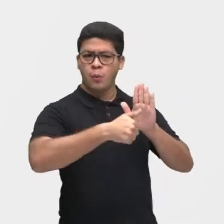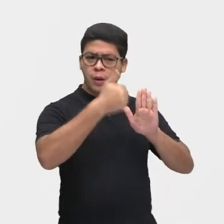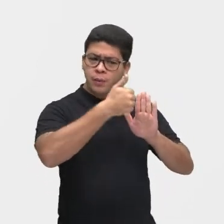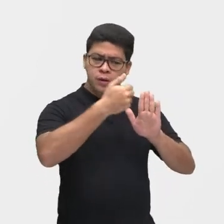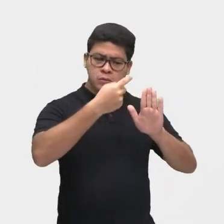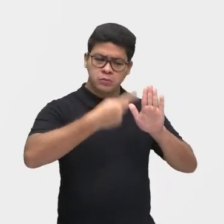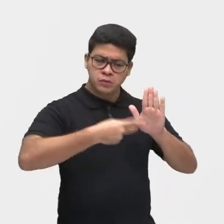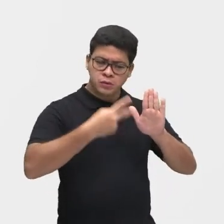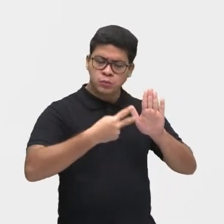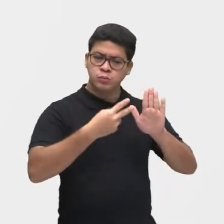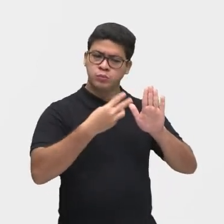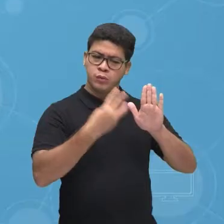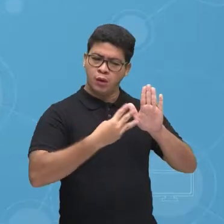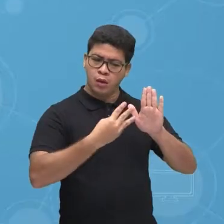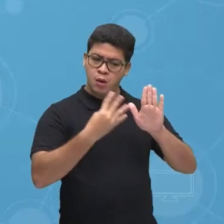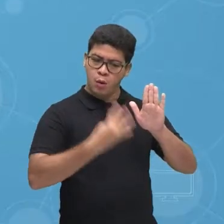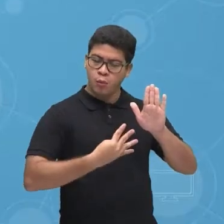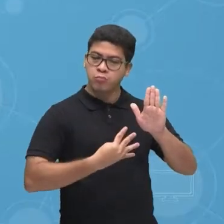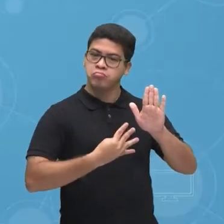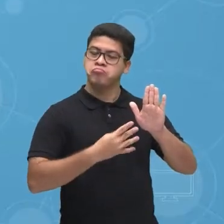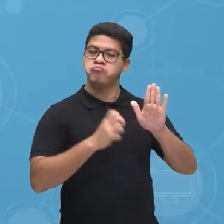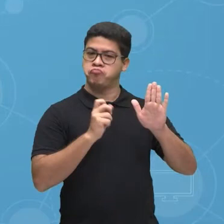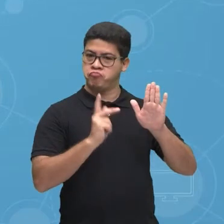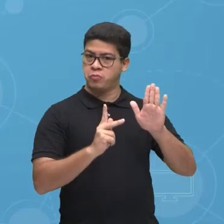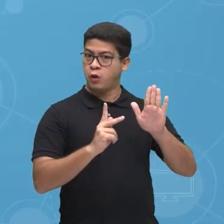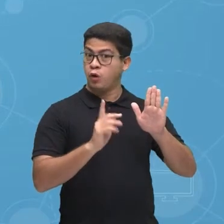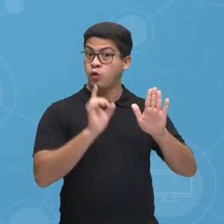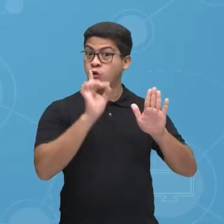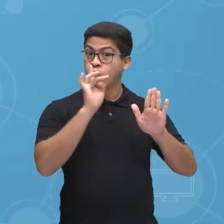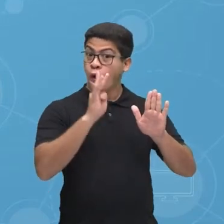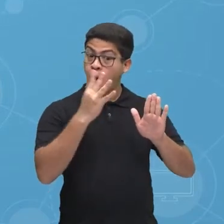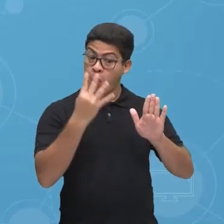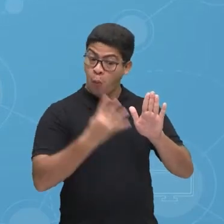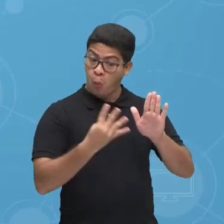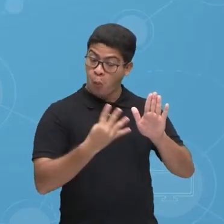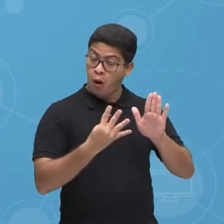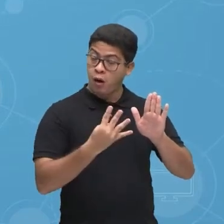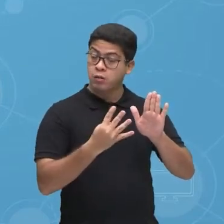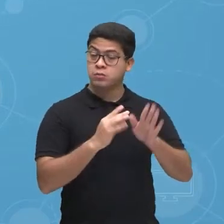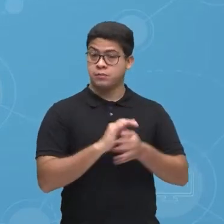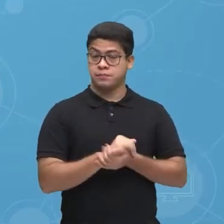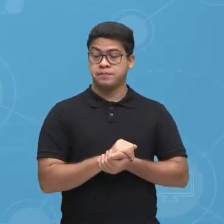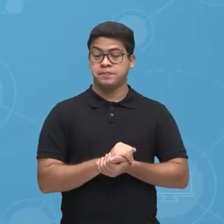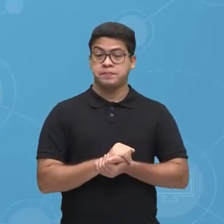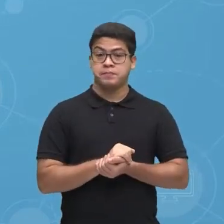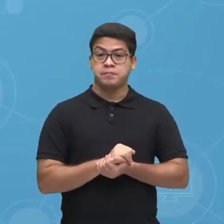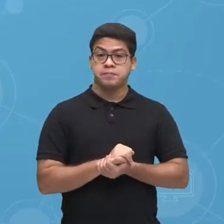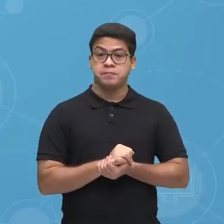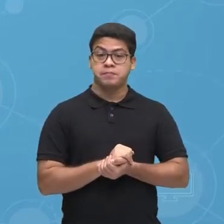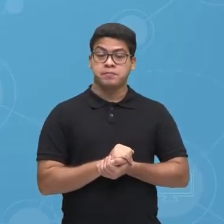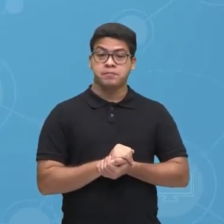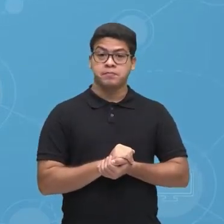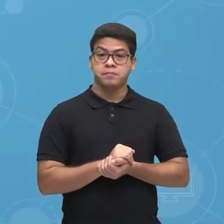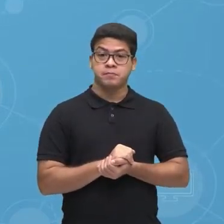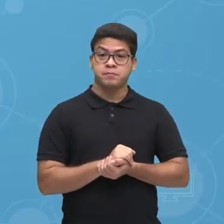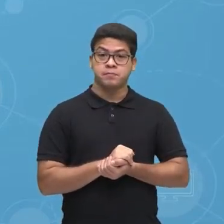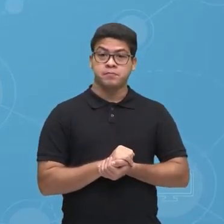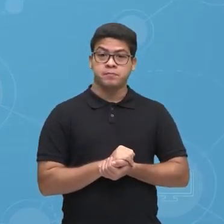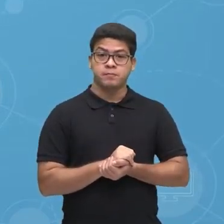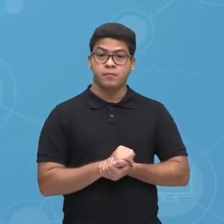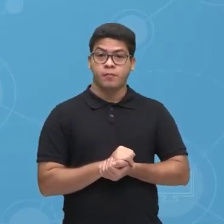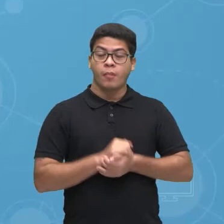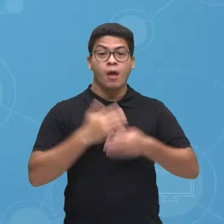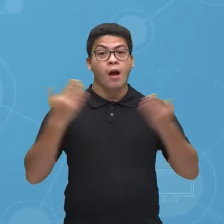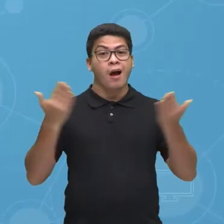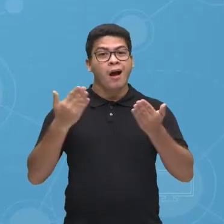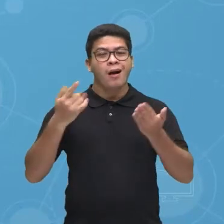vão ser utilizados. Não são utilizados os cinco. É determinado aí pela organização, tá bom? Agora vamos para a parte que eu